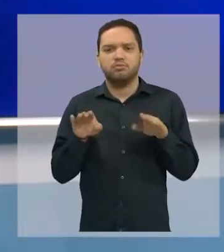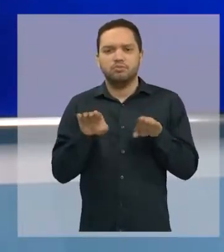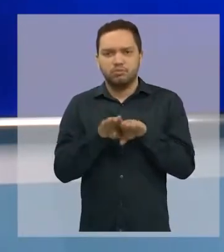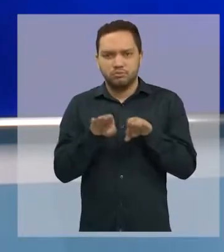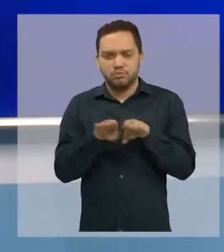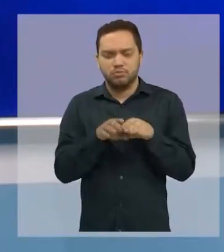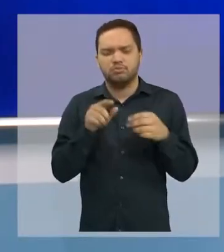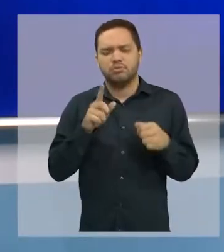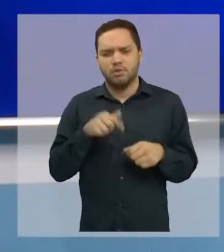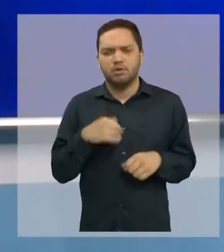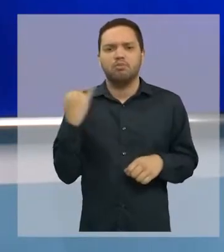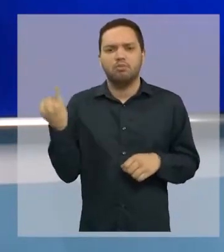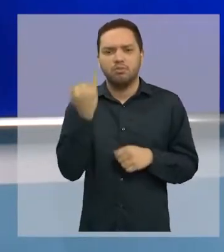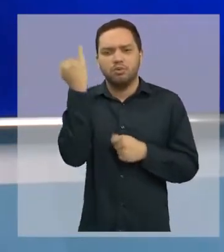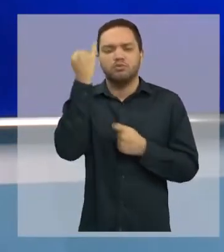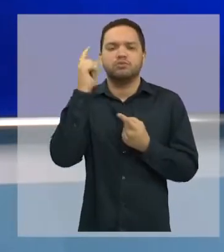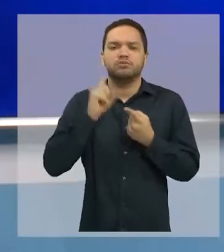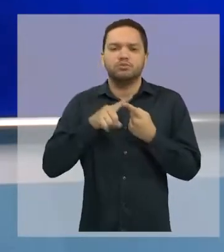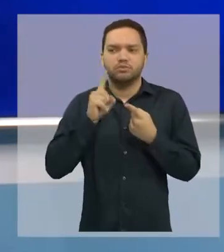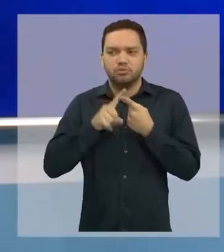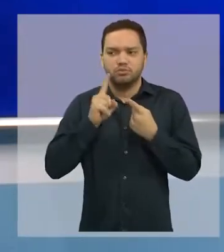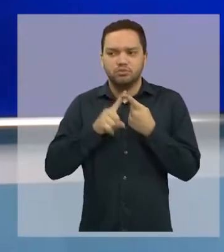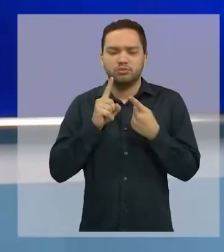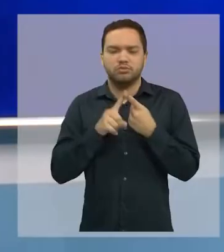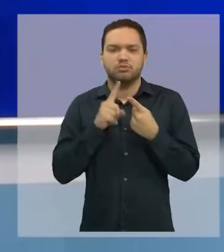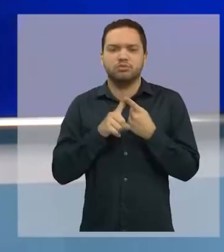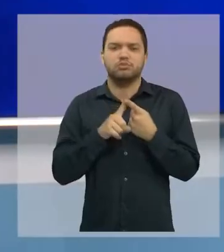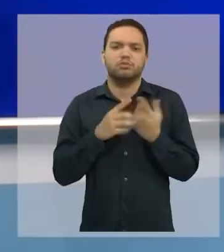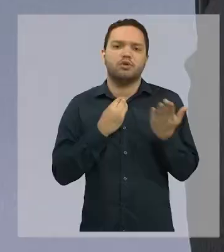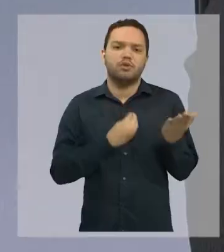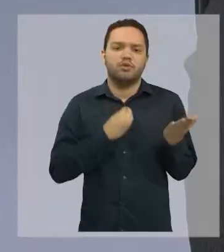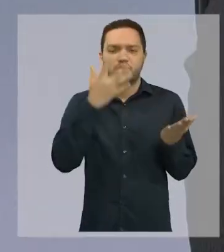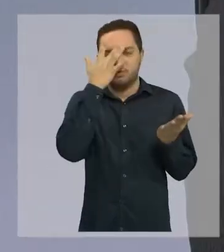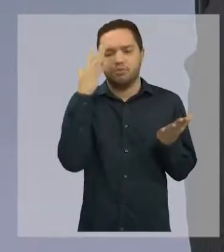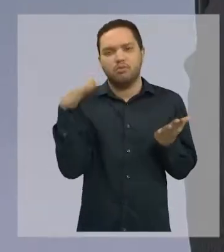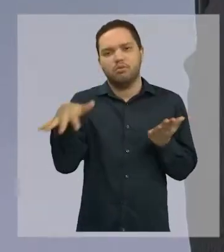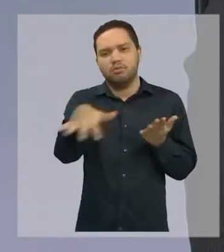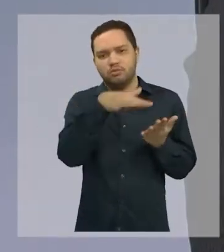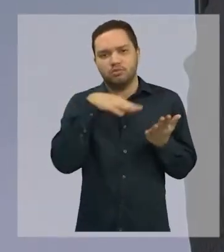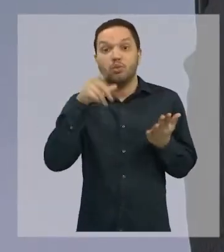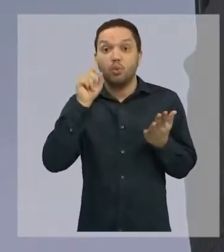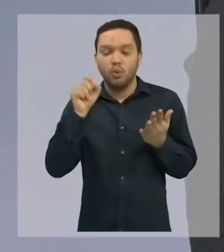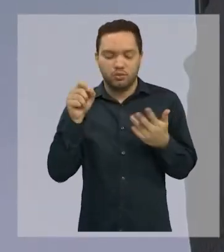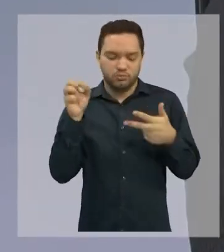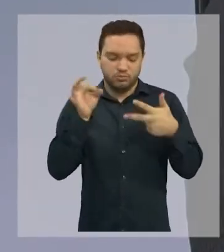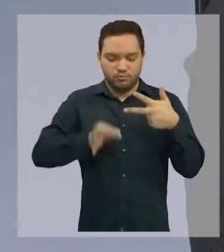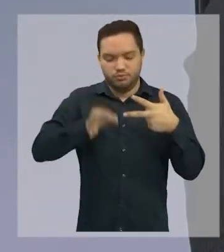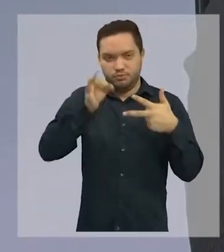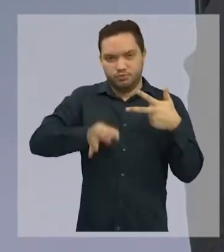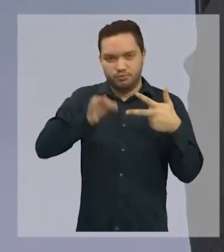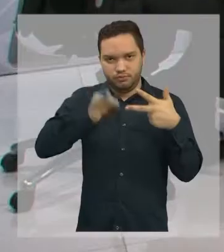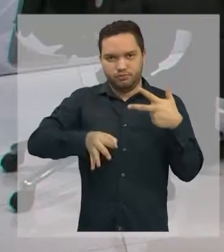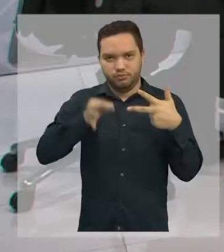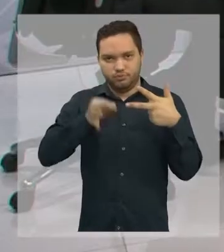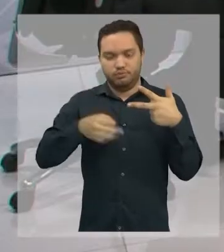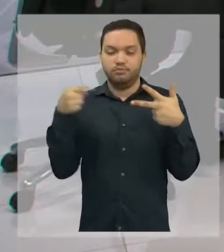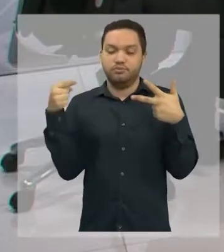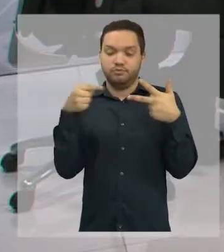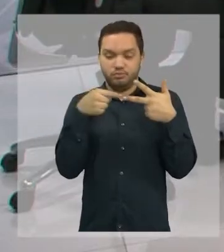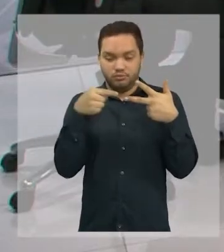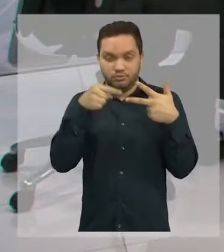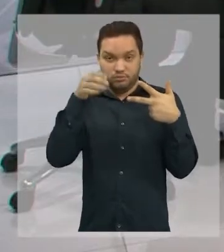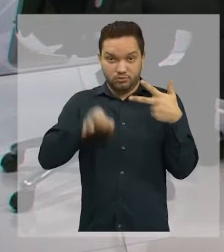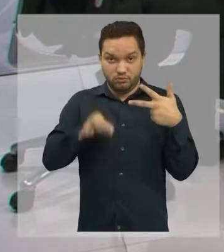dessa renovação de costumes na vida social de uma forma geral, que é o Poder Judiciário. Este Poder